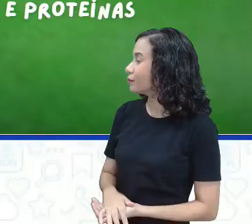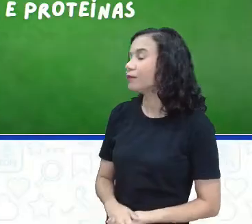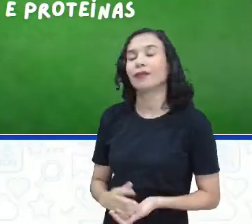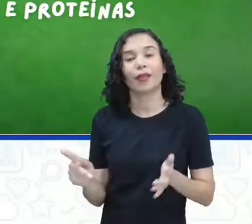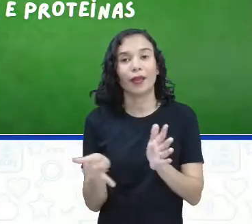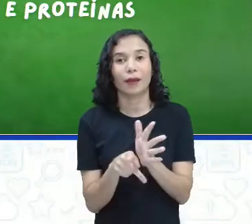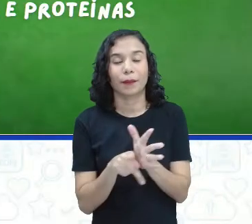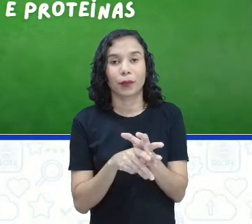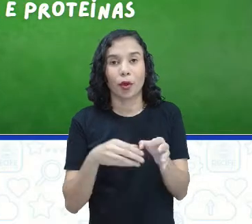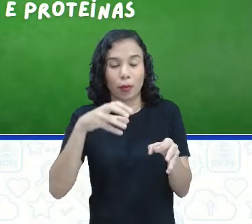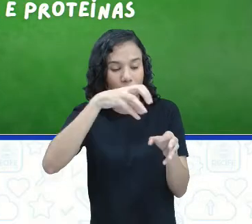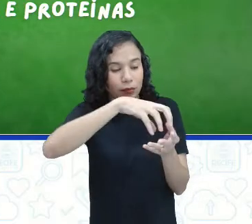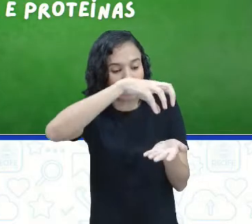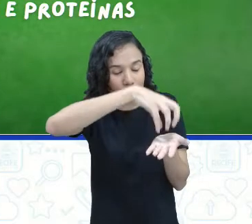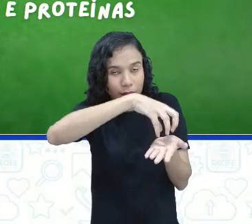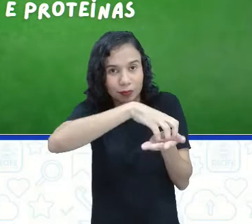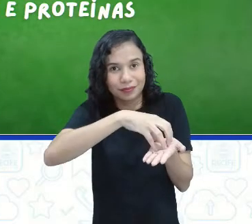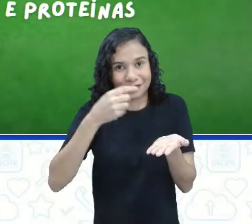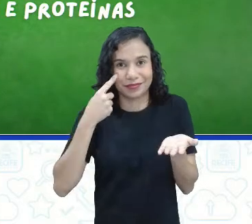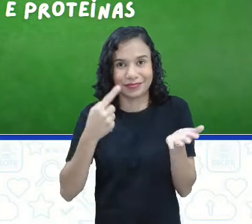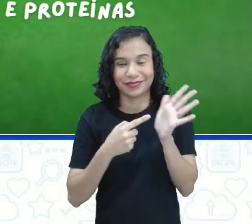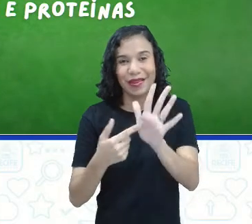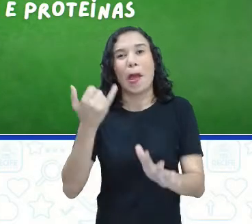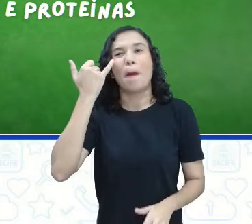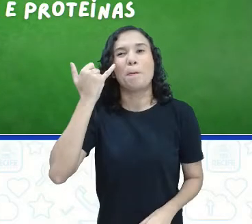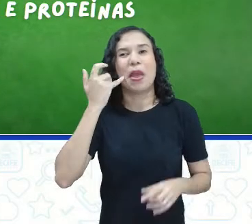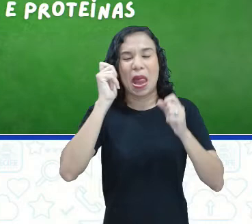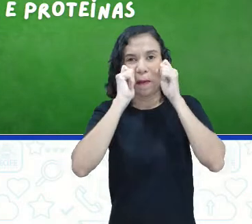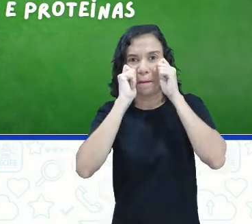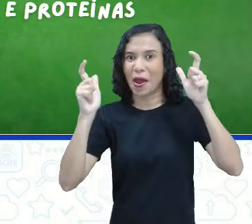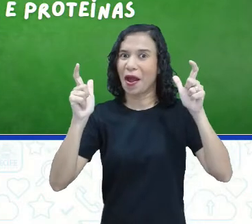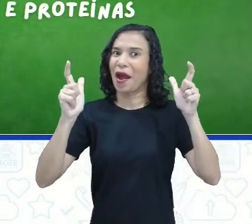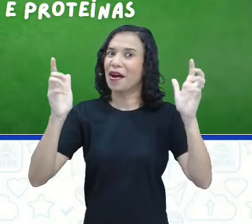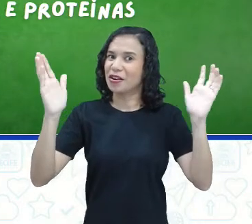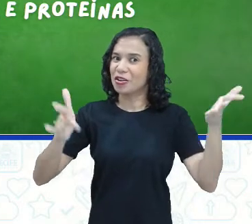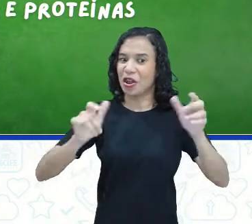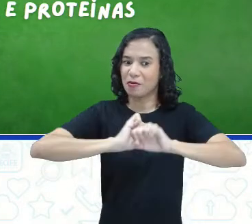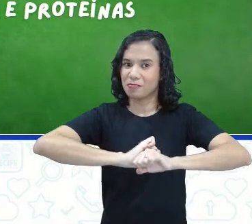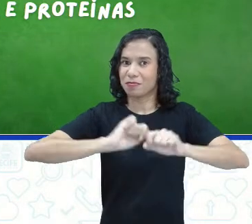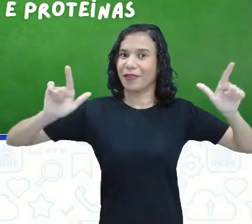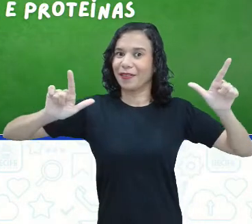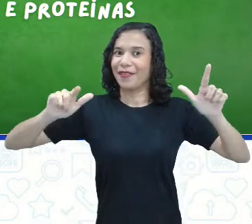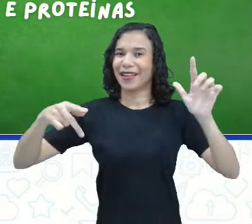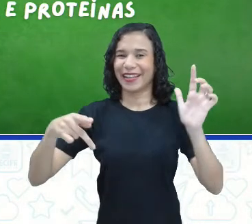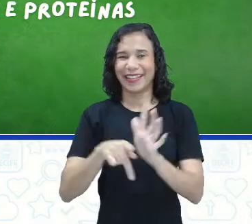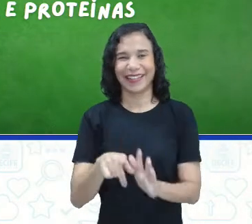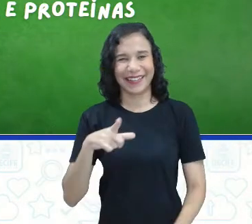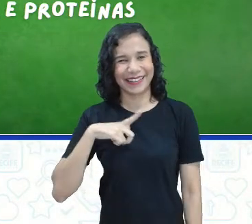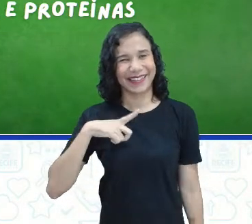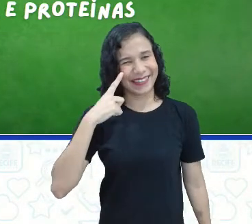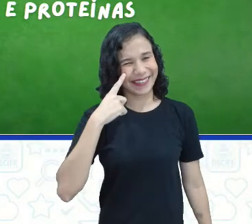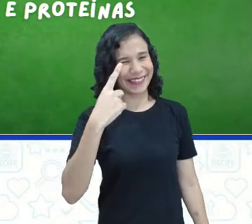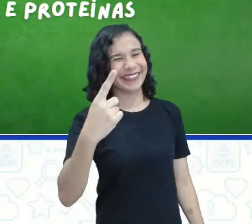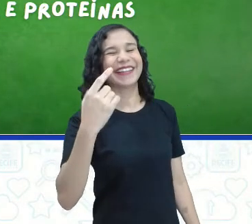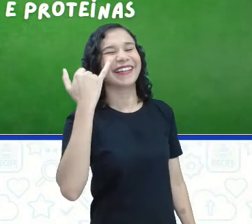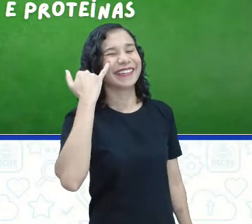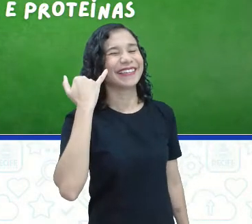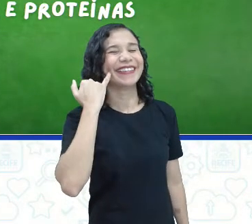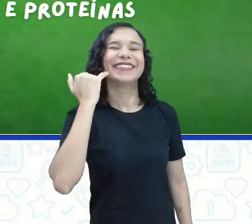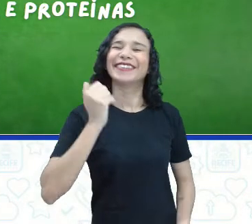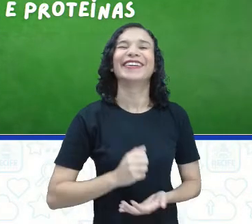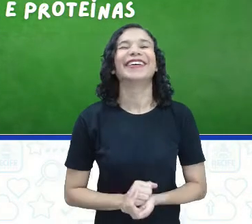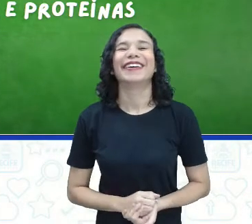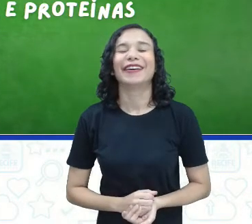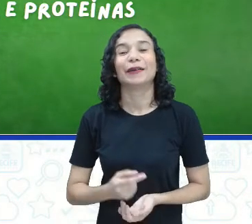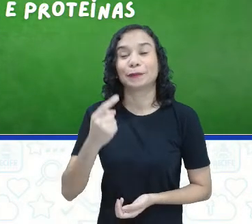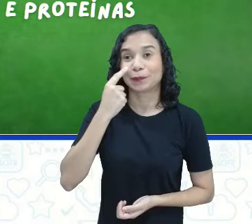Núcleo celular. Então, joga aí na tela, Billy. Billy tá esperto hoje. Já tá jogando tudo direto, né, Billy? Danado. Aí,